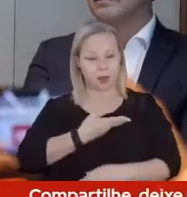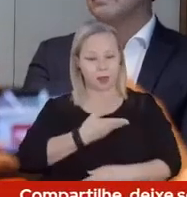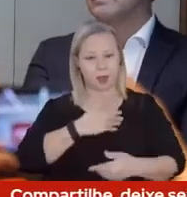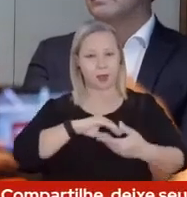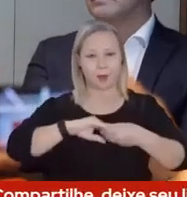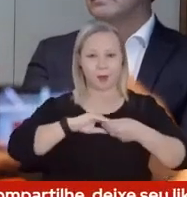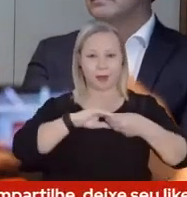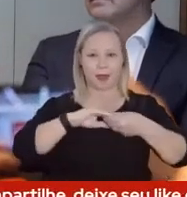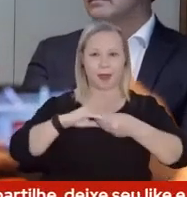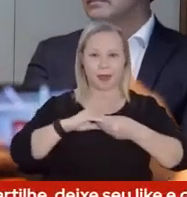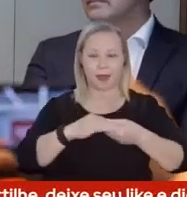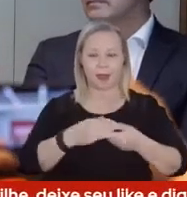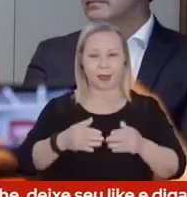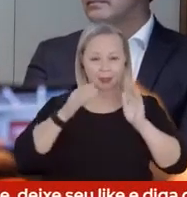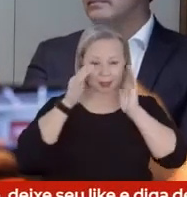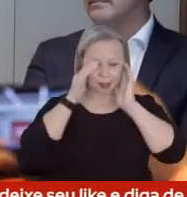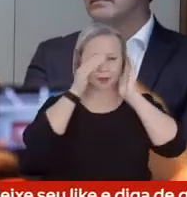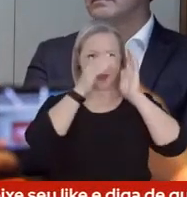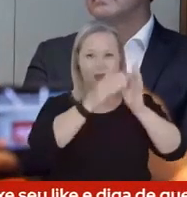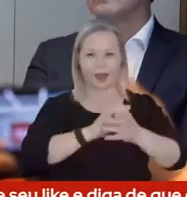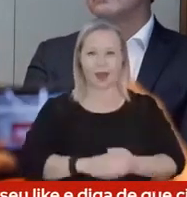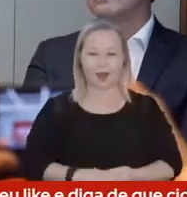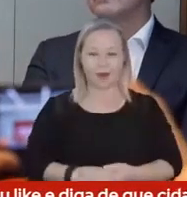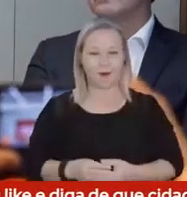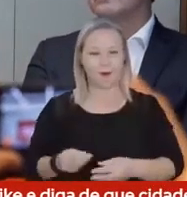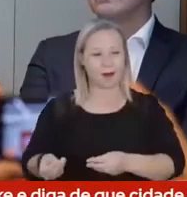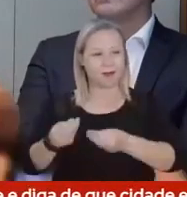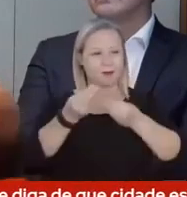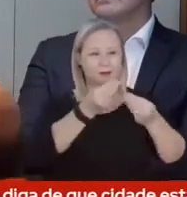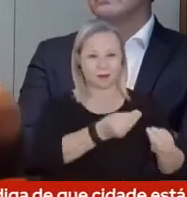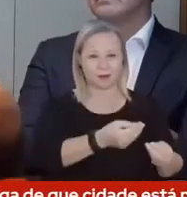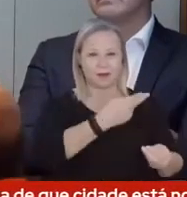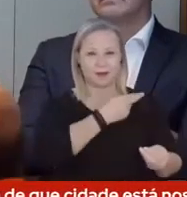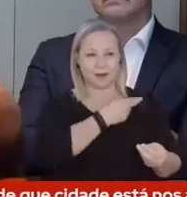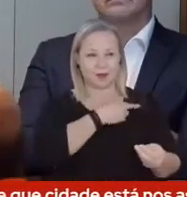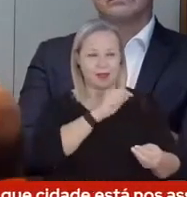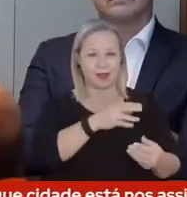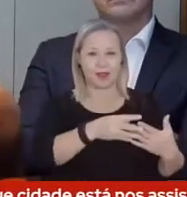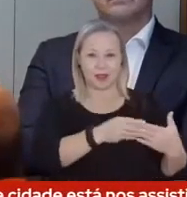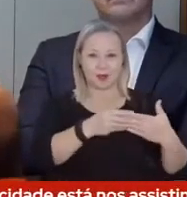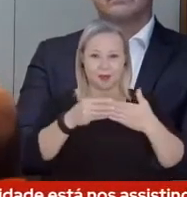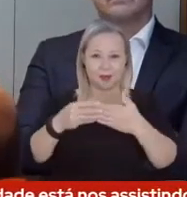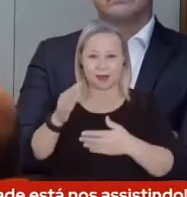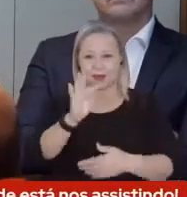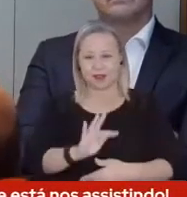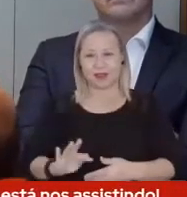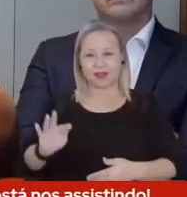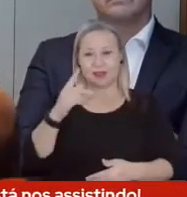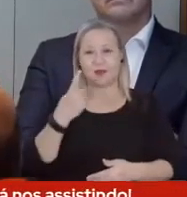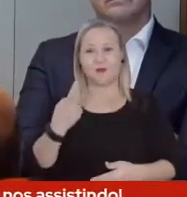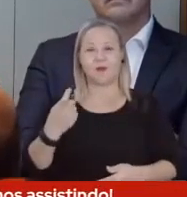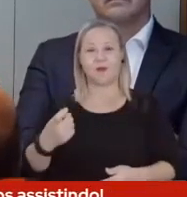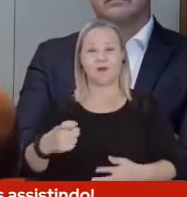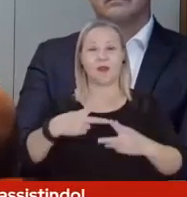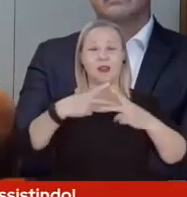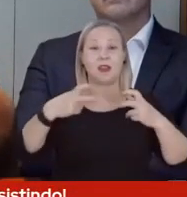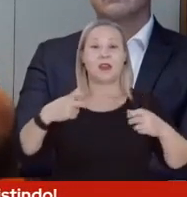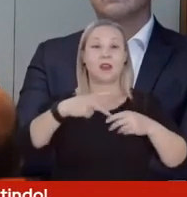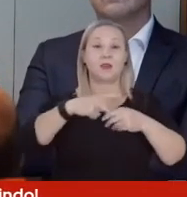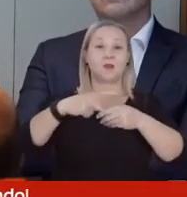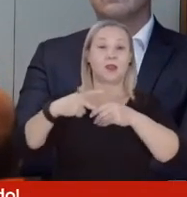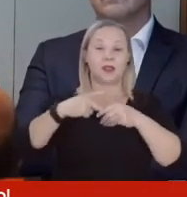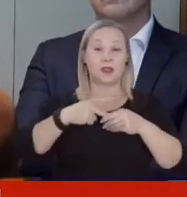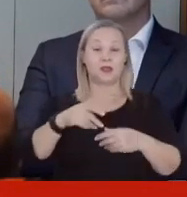de passar o bastão para conduzir a Federação Única dos Petroleiros e Petroleiras nesse momento tão de mar,